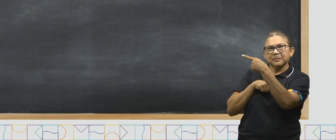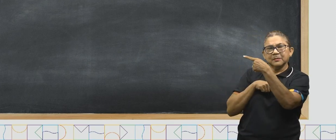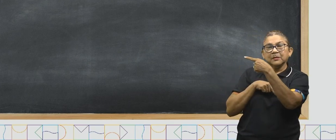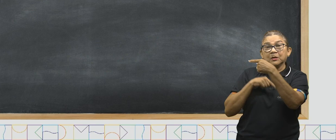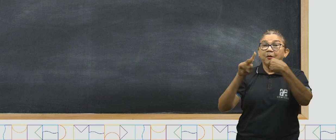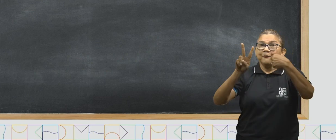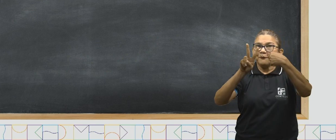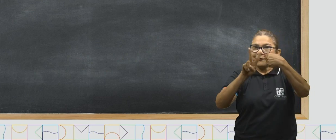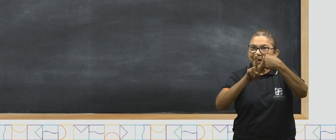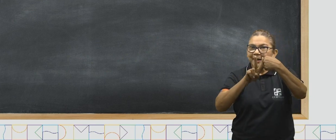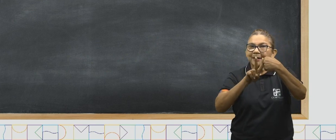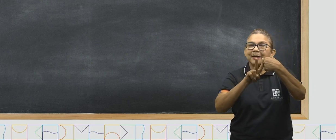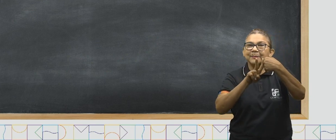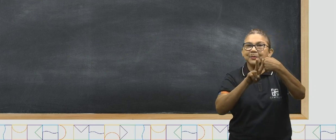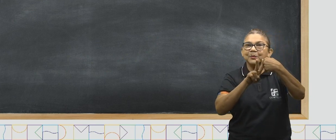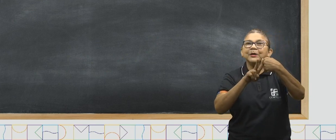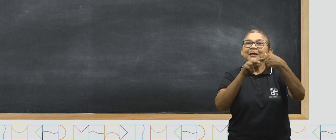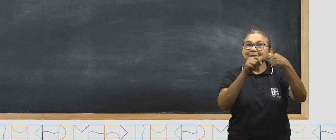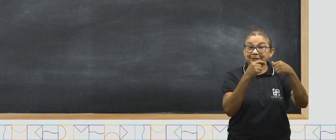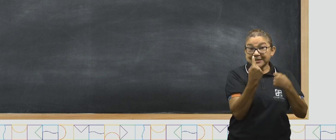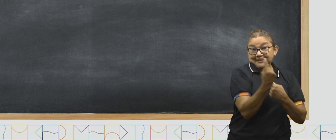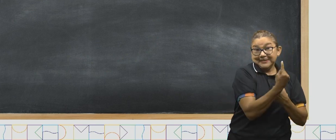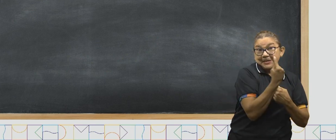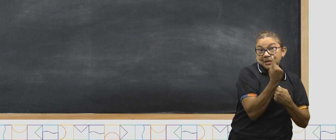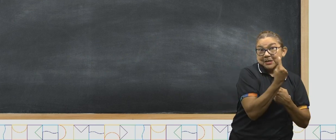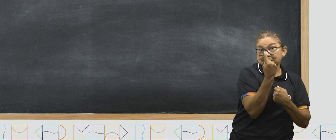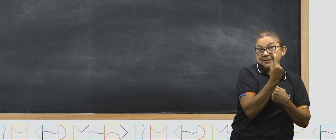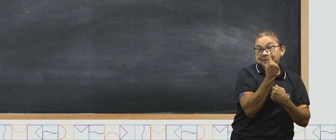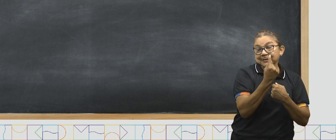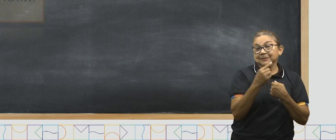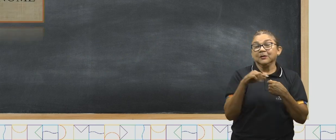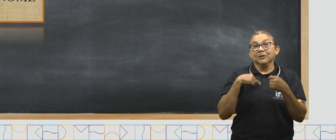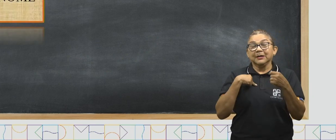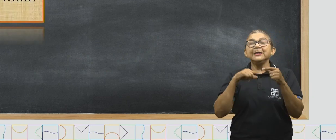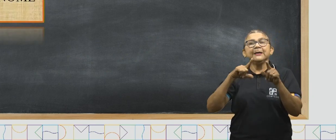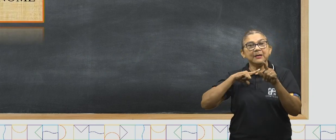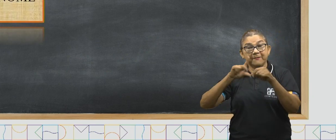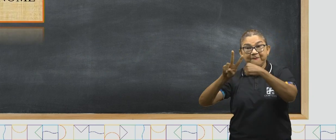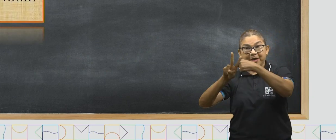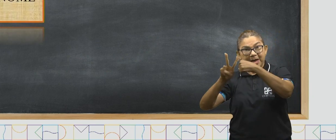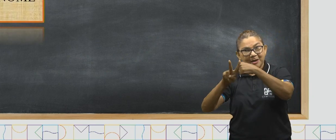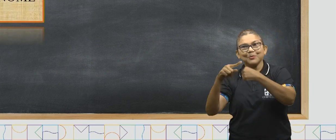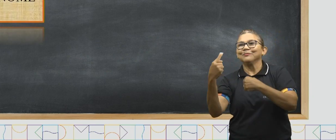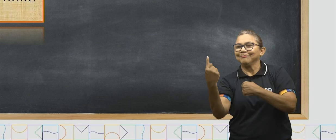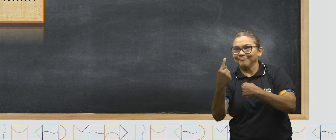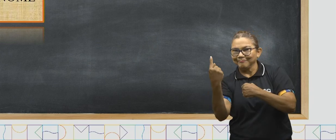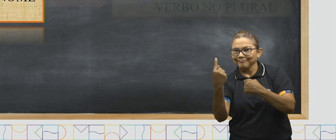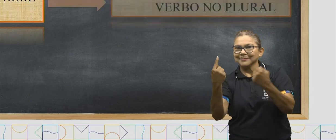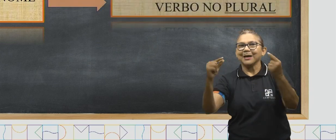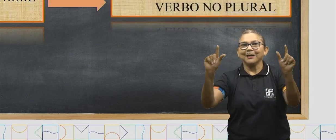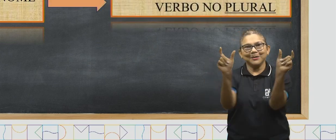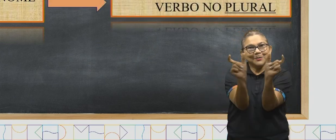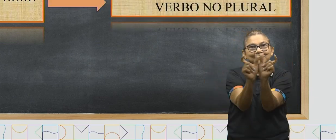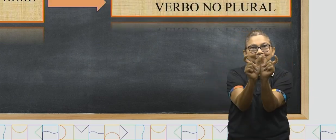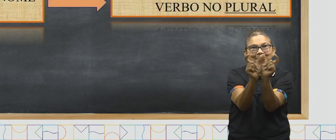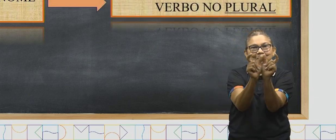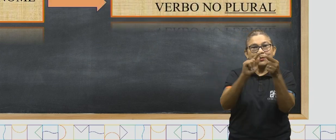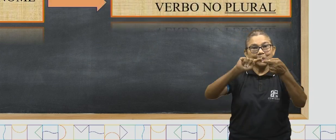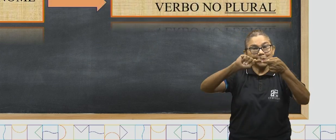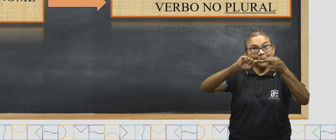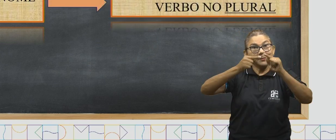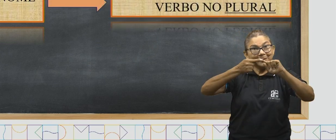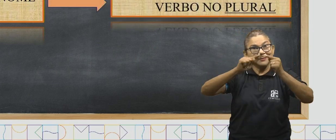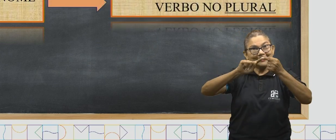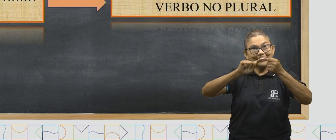estão no singular, o verbo deve ficar no singular. Se o verbo e pronome estão no plural, o verbo